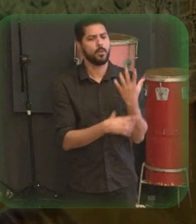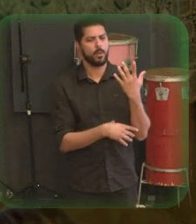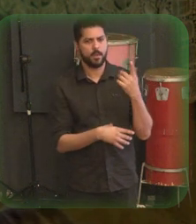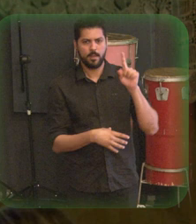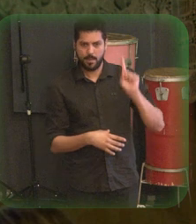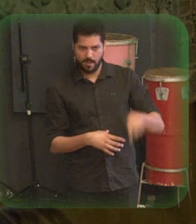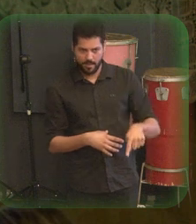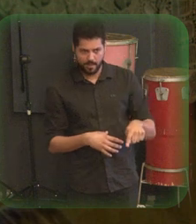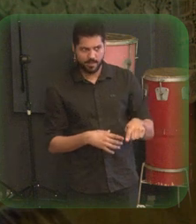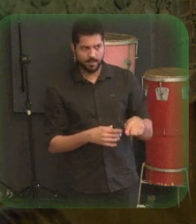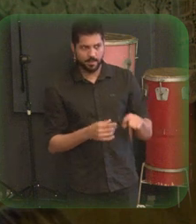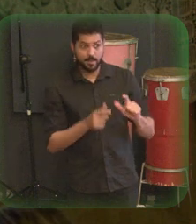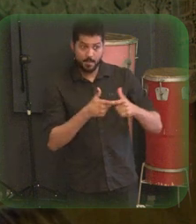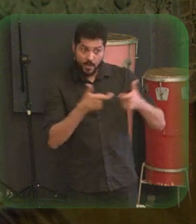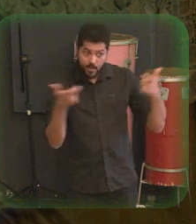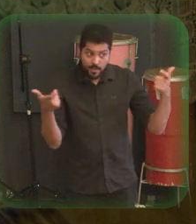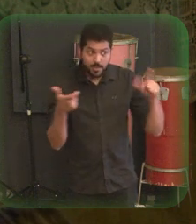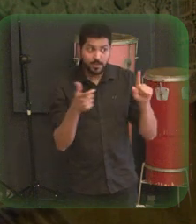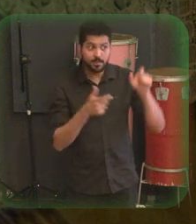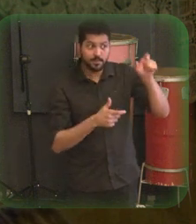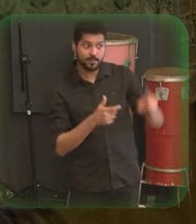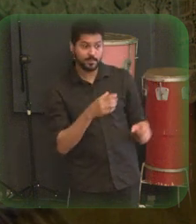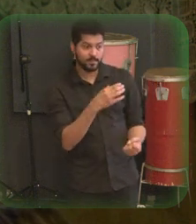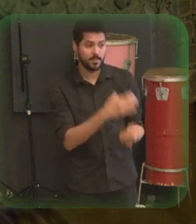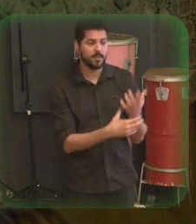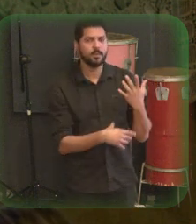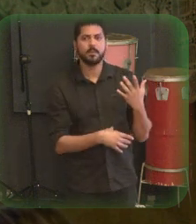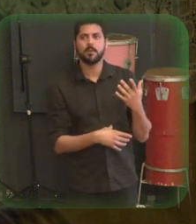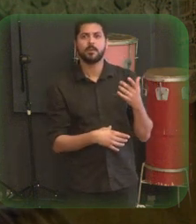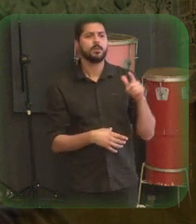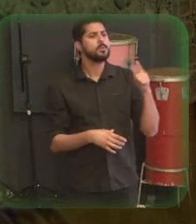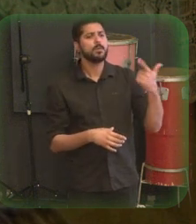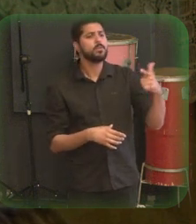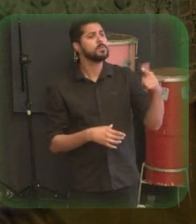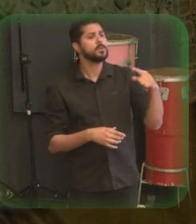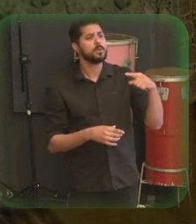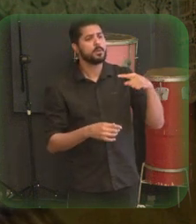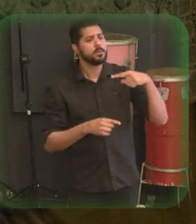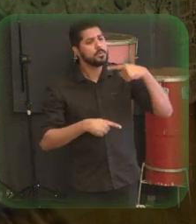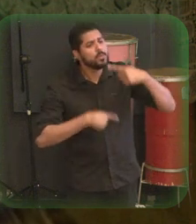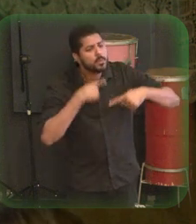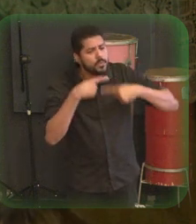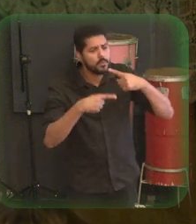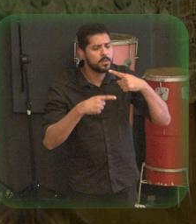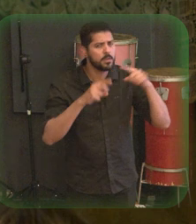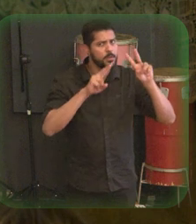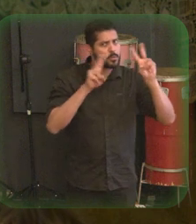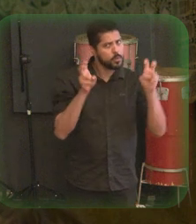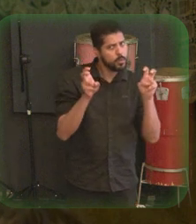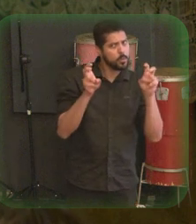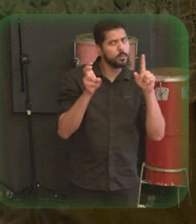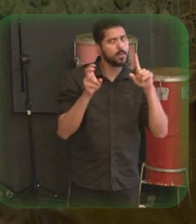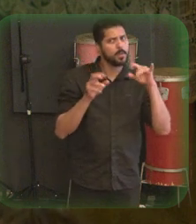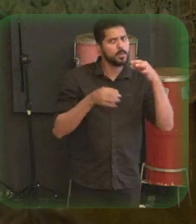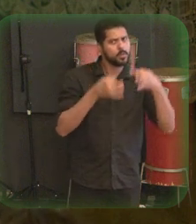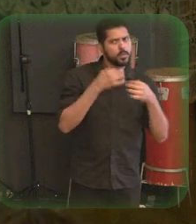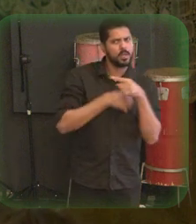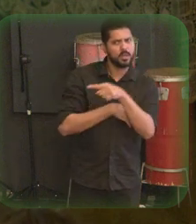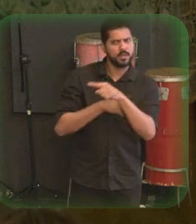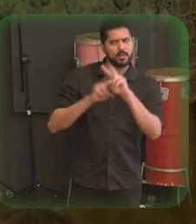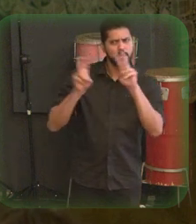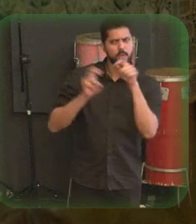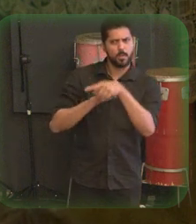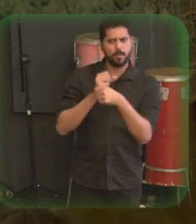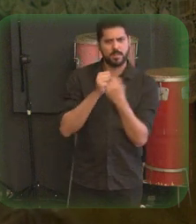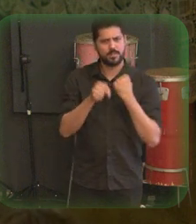tinham muita dúvida, a grande maioria, tá? Não tinha muita dúvida sobre a justiça da escravidão. Não tinha muita dúvida a